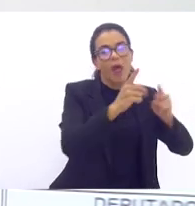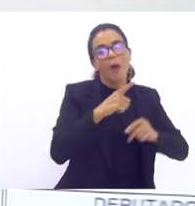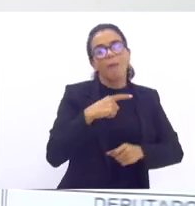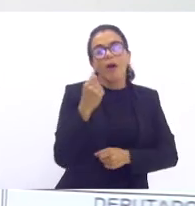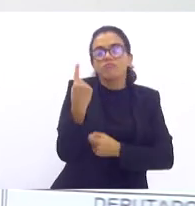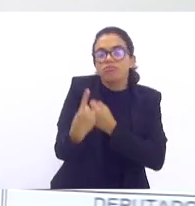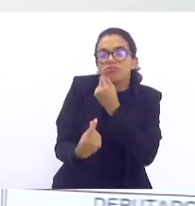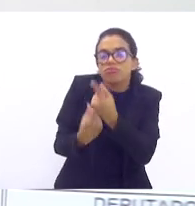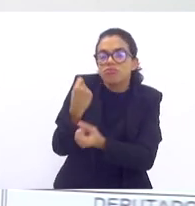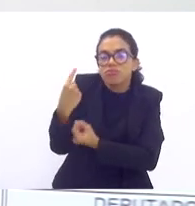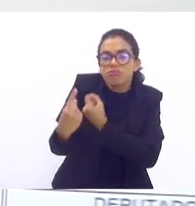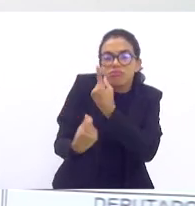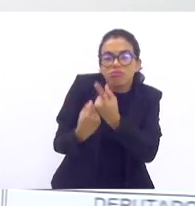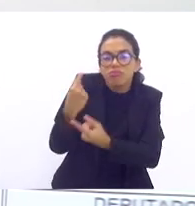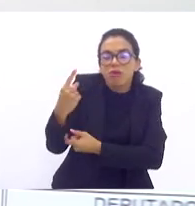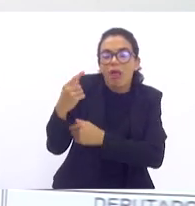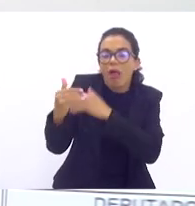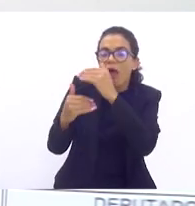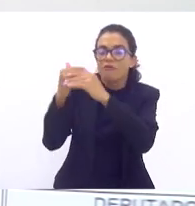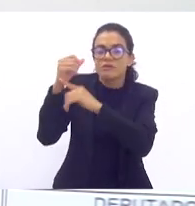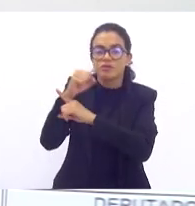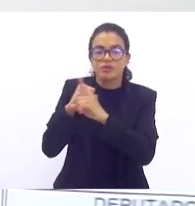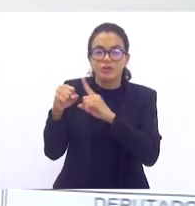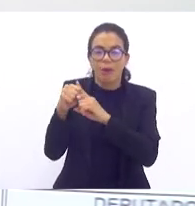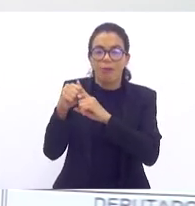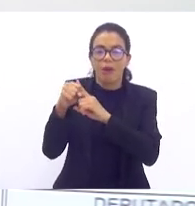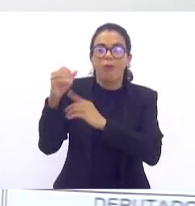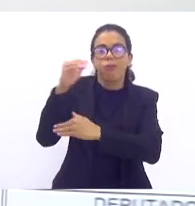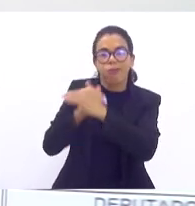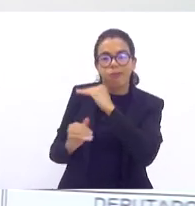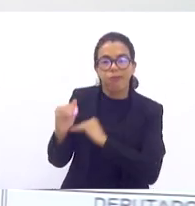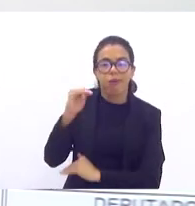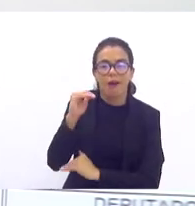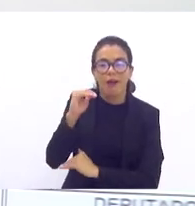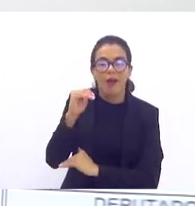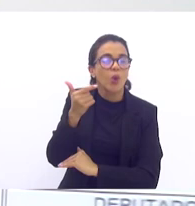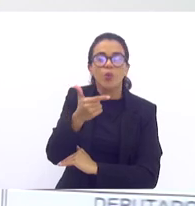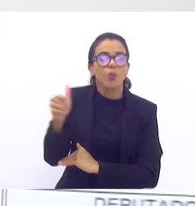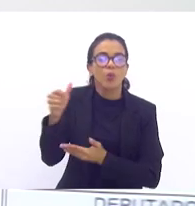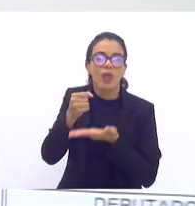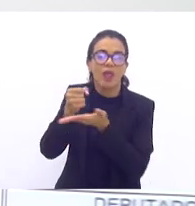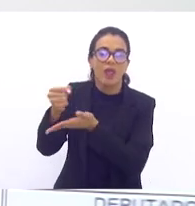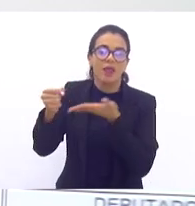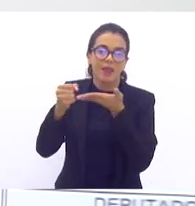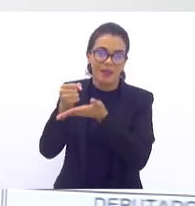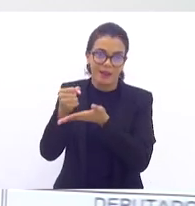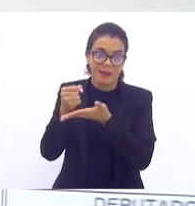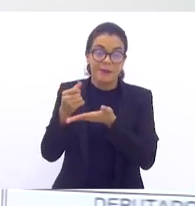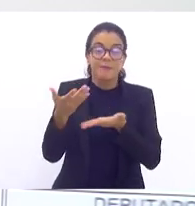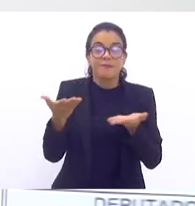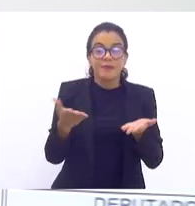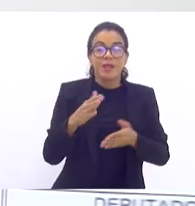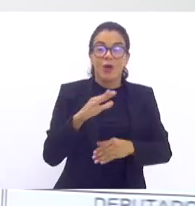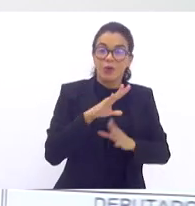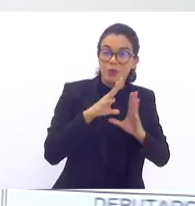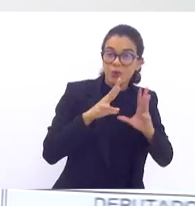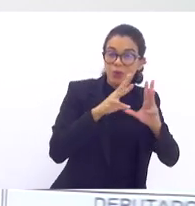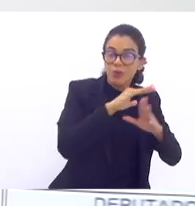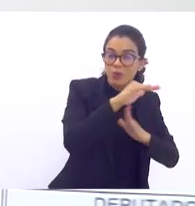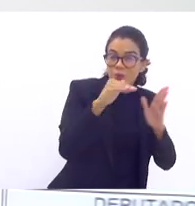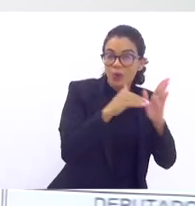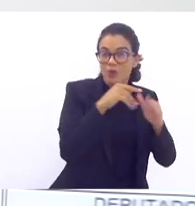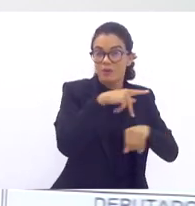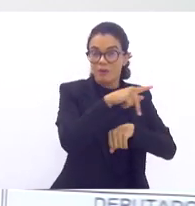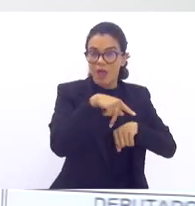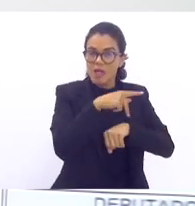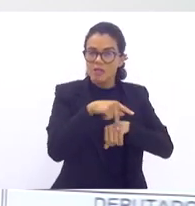momentos cíclicos e avanços sociais mas não tem consistência na sua base e todos os países que pisaram